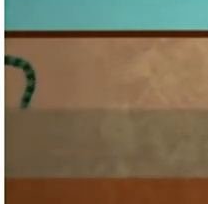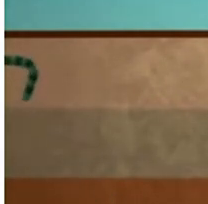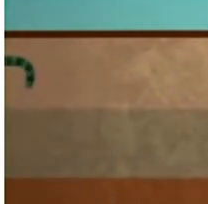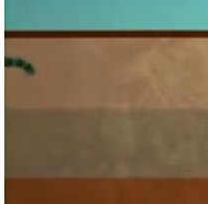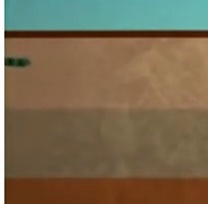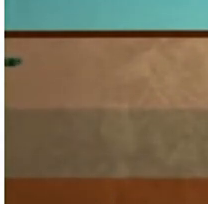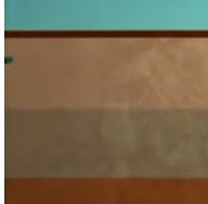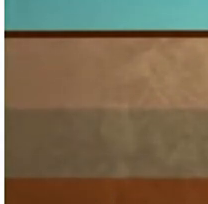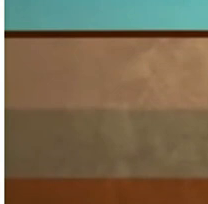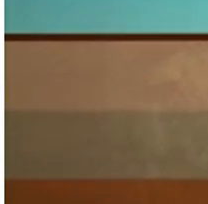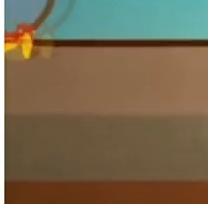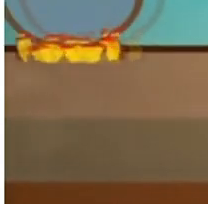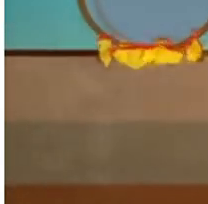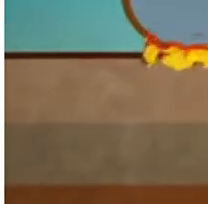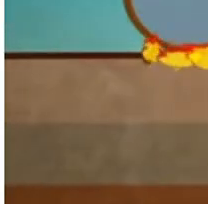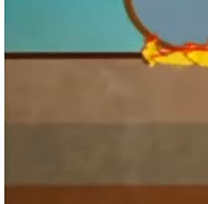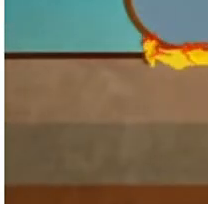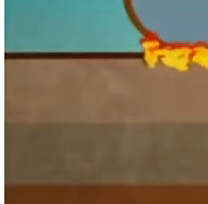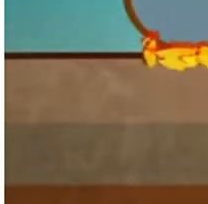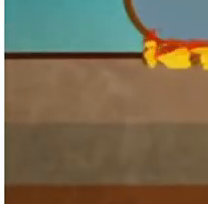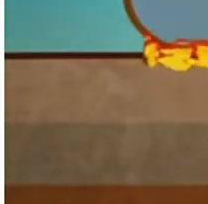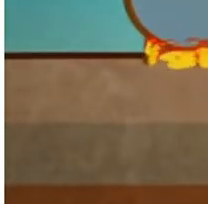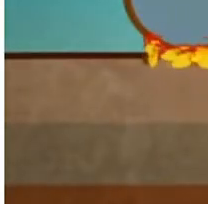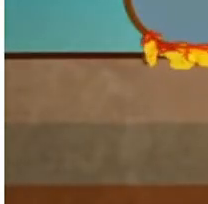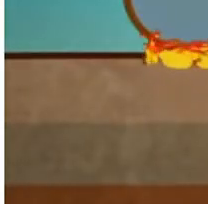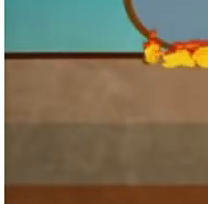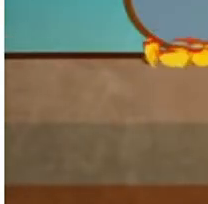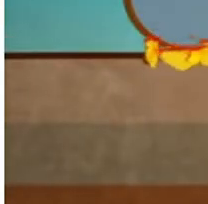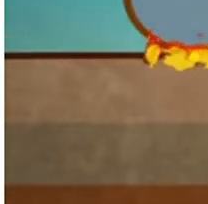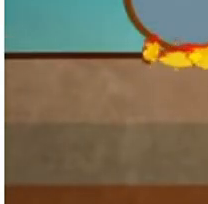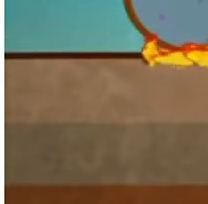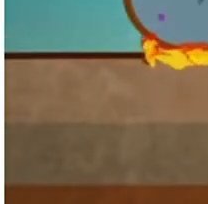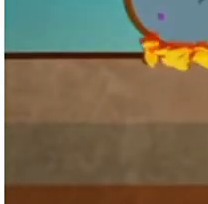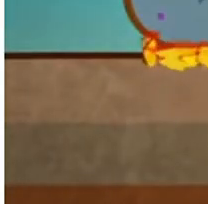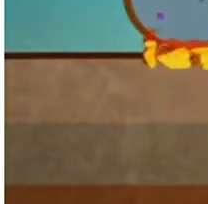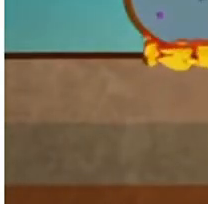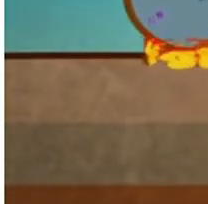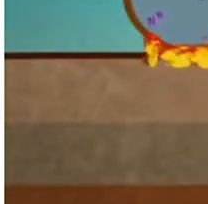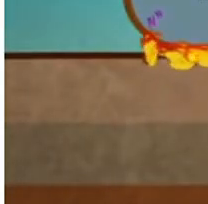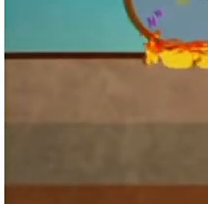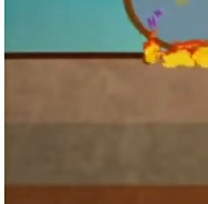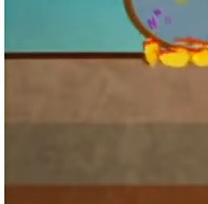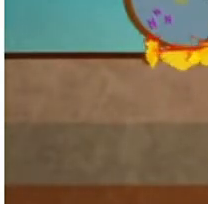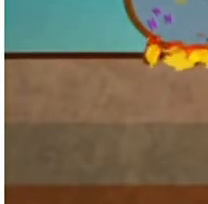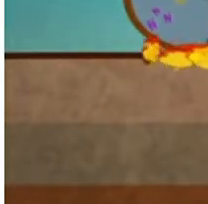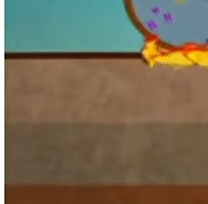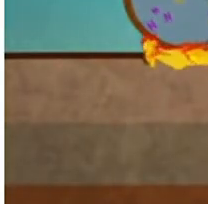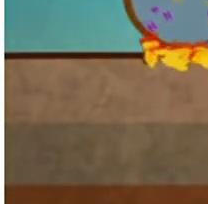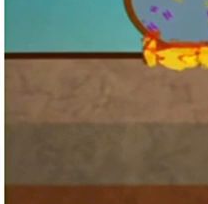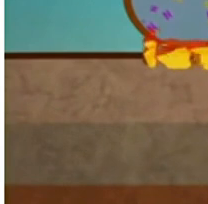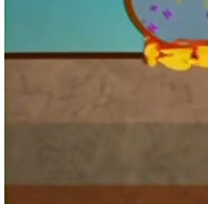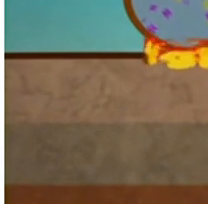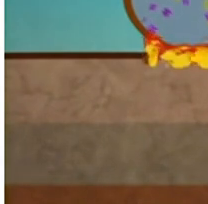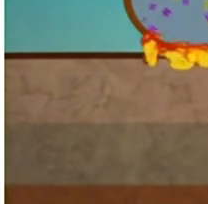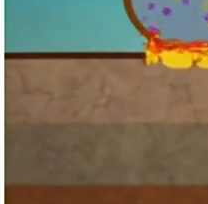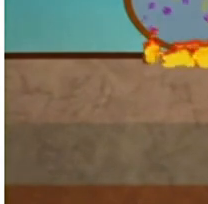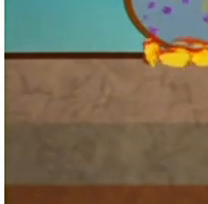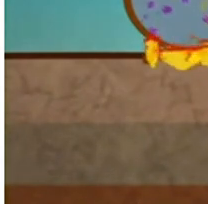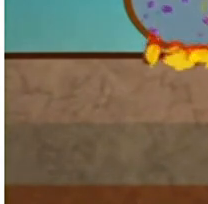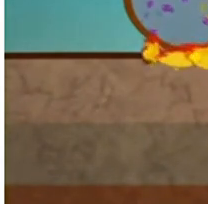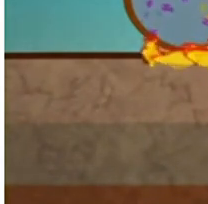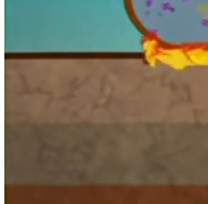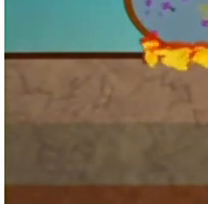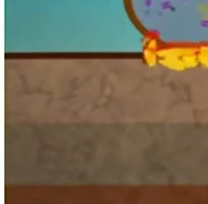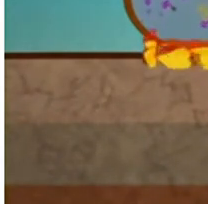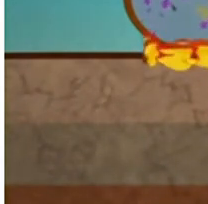estamos falando do solo Como disse planta recursos reunidos por milhões de anos pela natureza e que são vitais para a